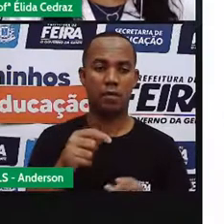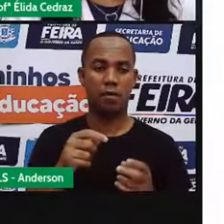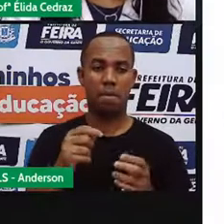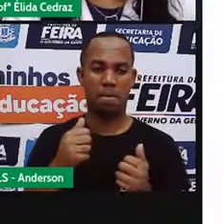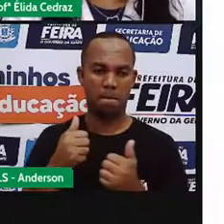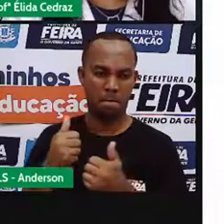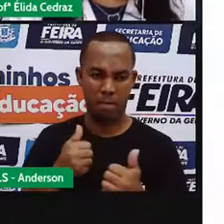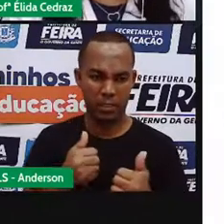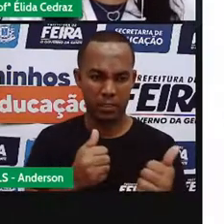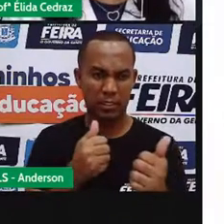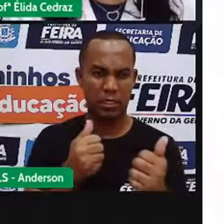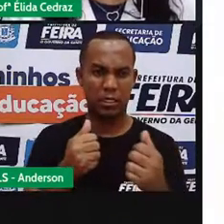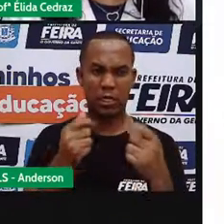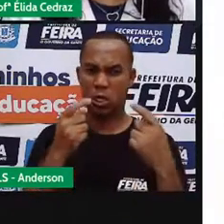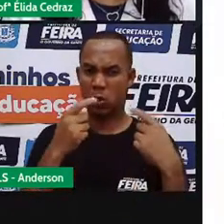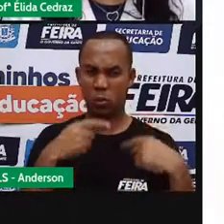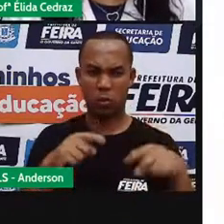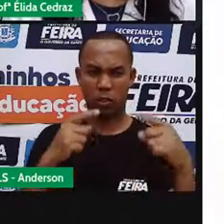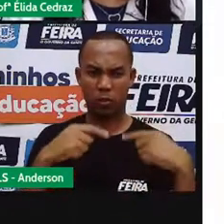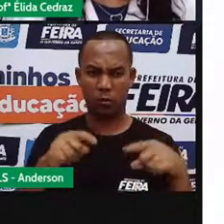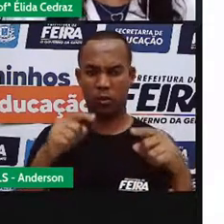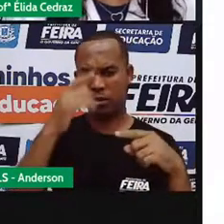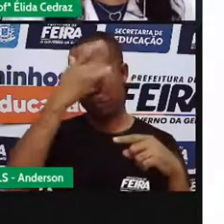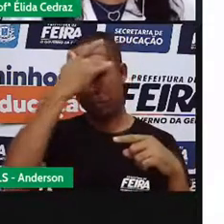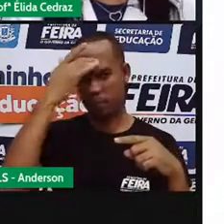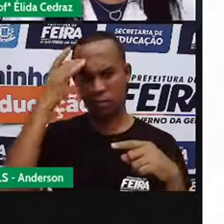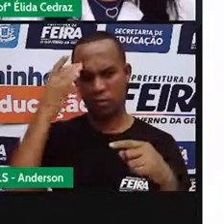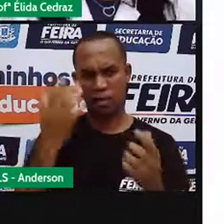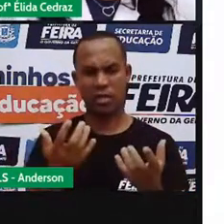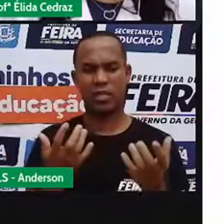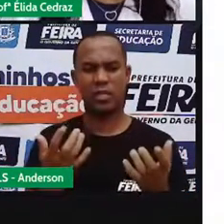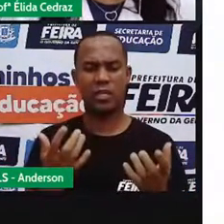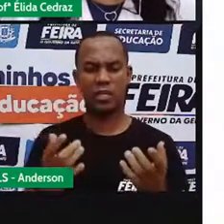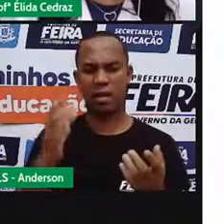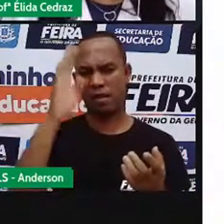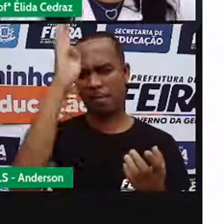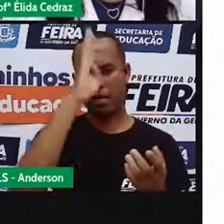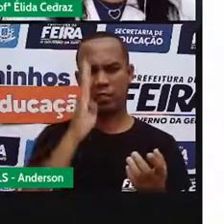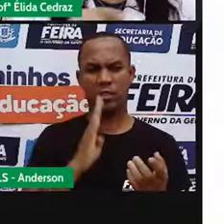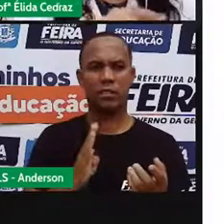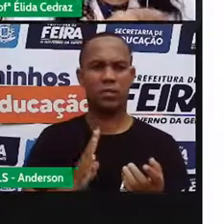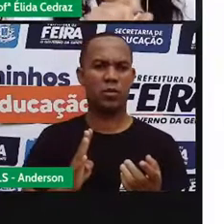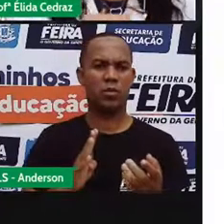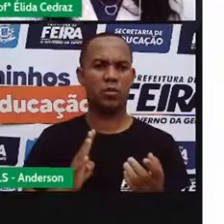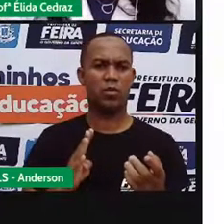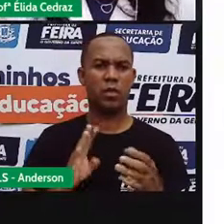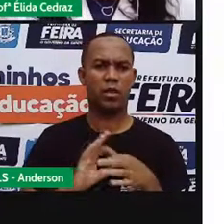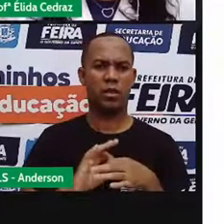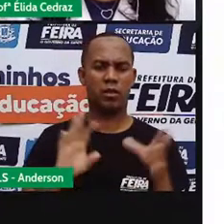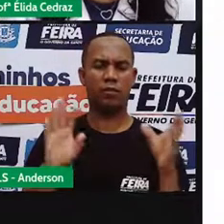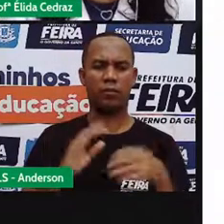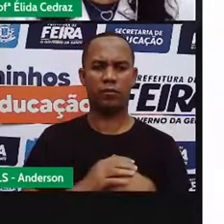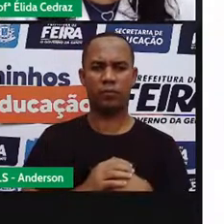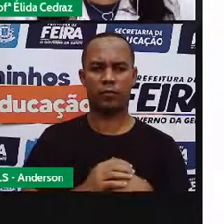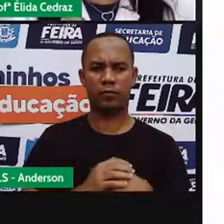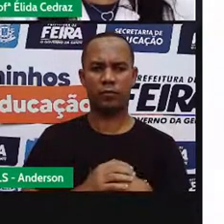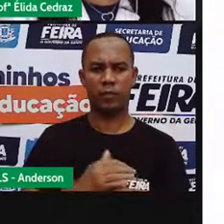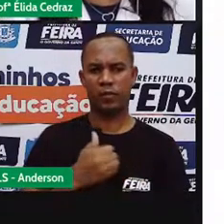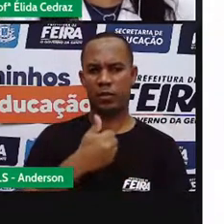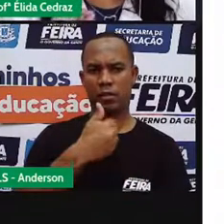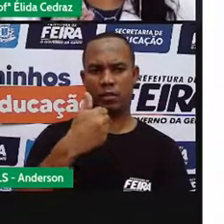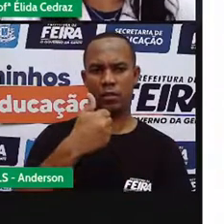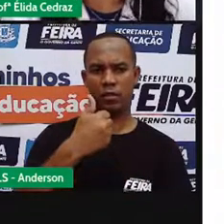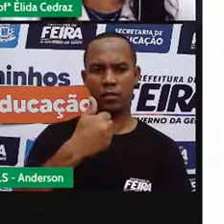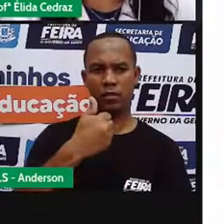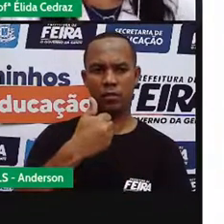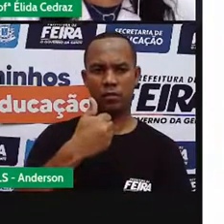perseguia todas as pessoas que queriam um Brasil independente. E em 19 de janeiro desse